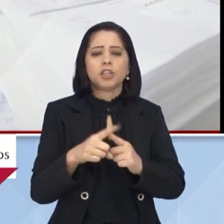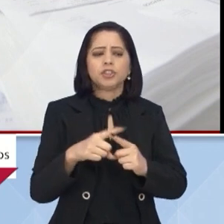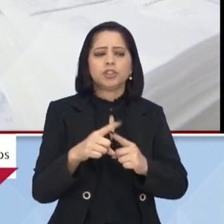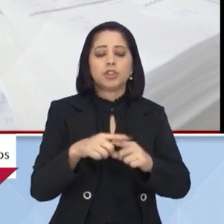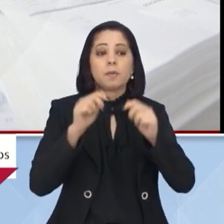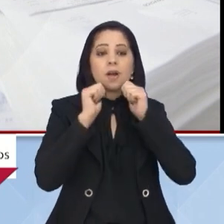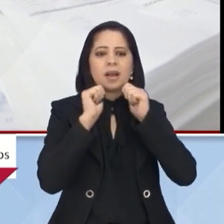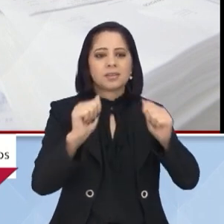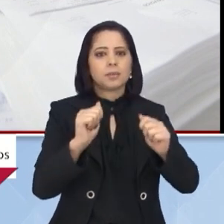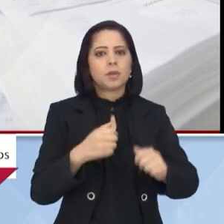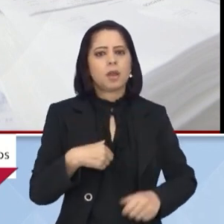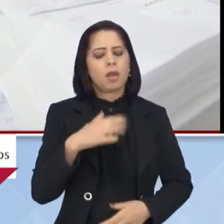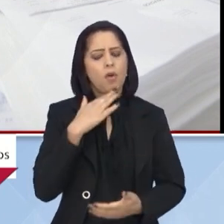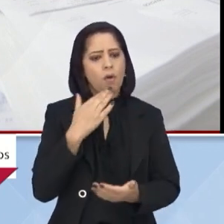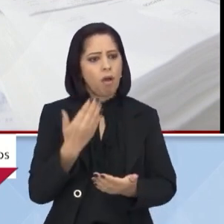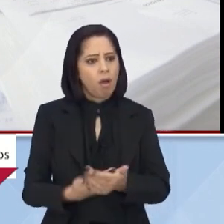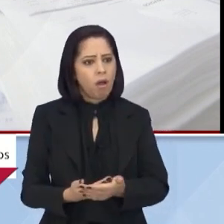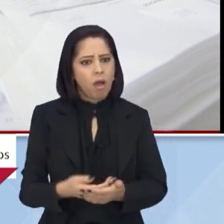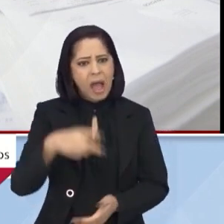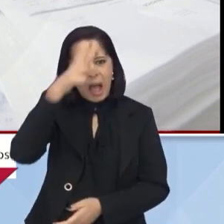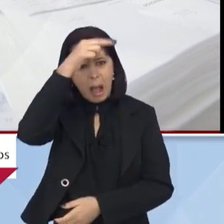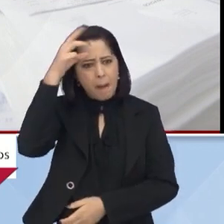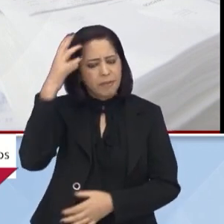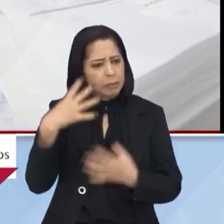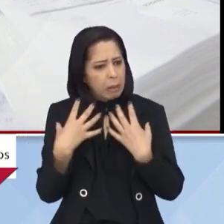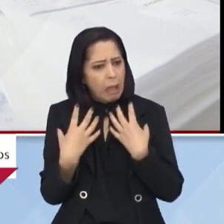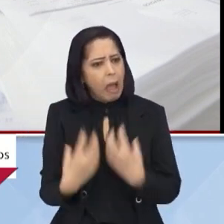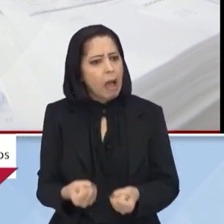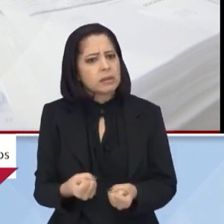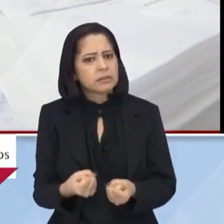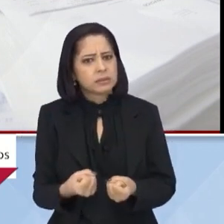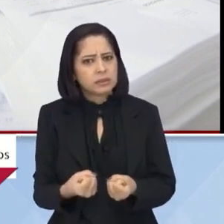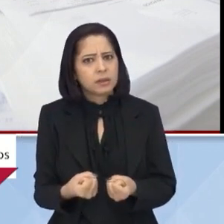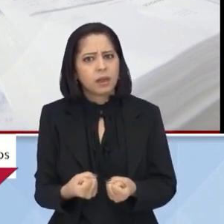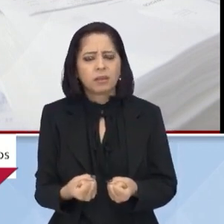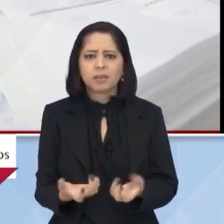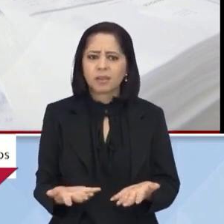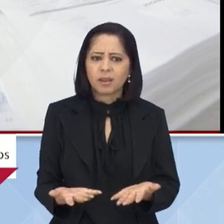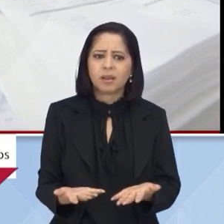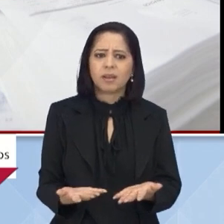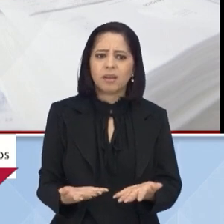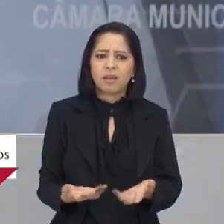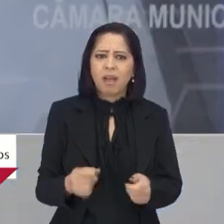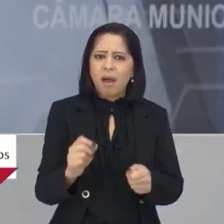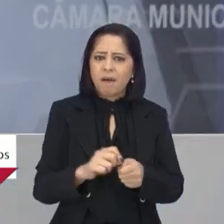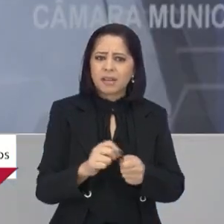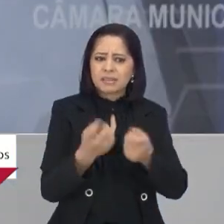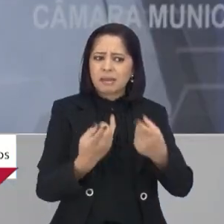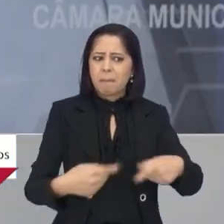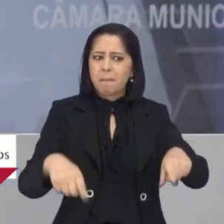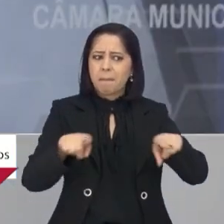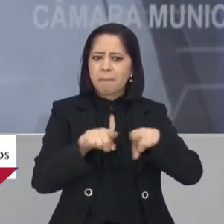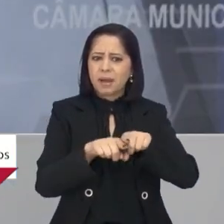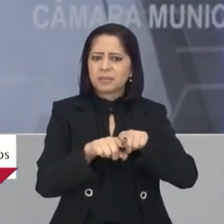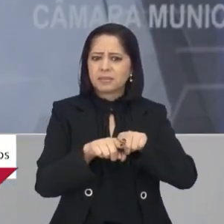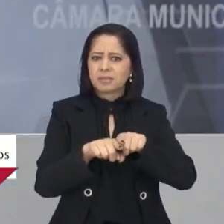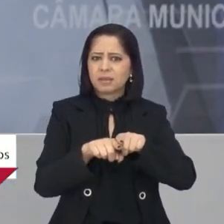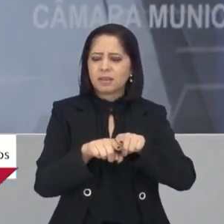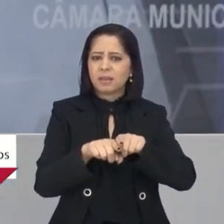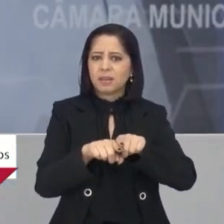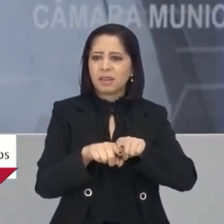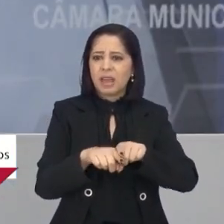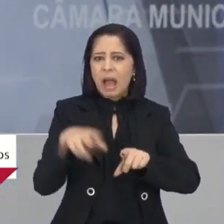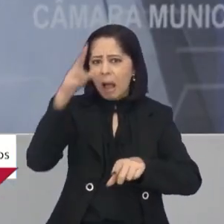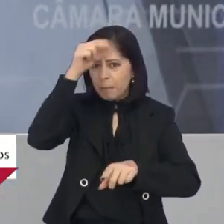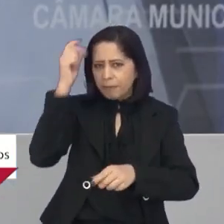espanto que as prefeituras tenham aceitado esse tipo de situação tenham realizado os efetivos desembolsos sem